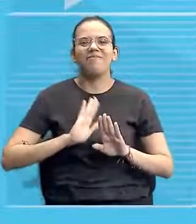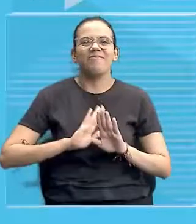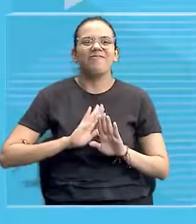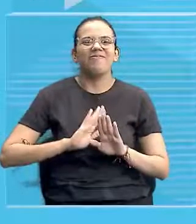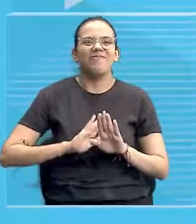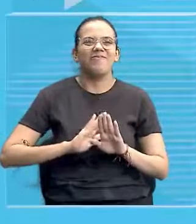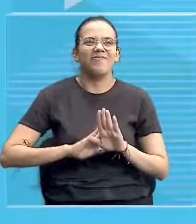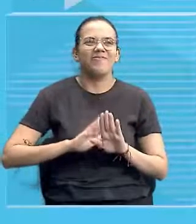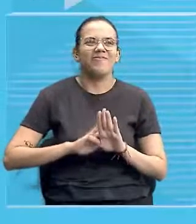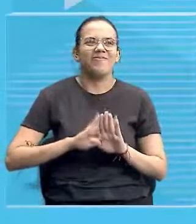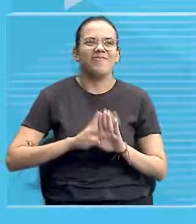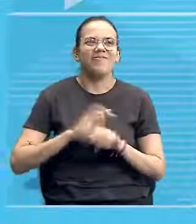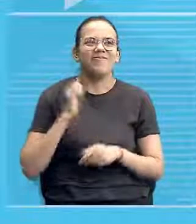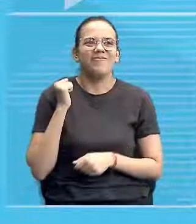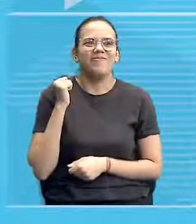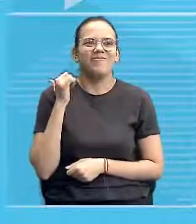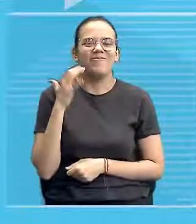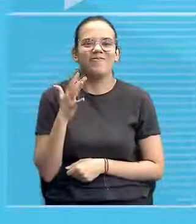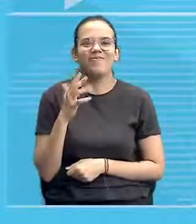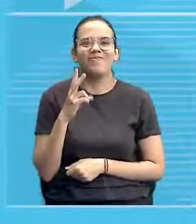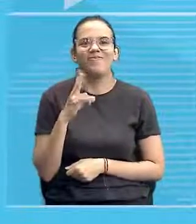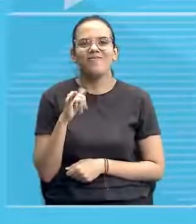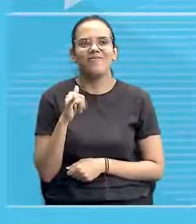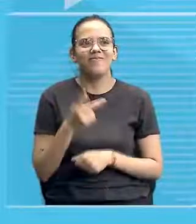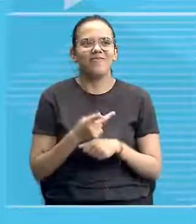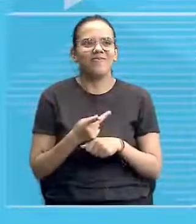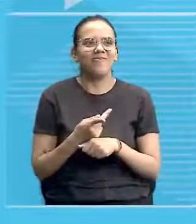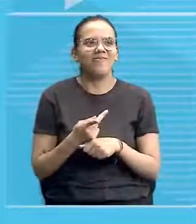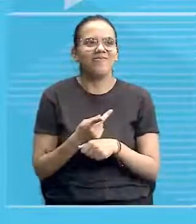noite vai atrás de travesti.